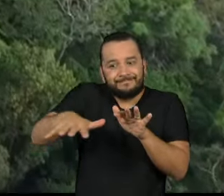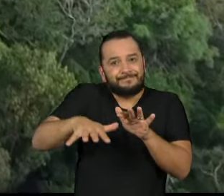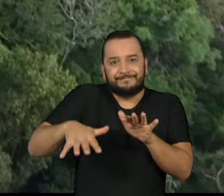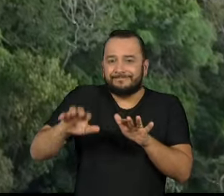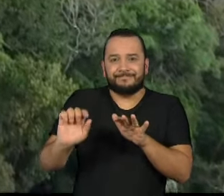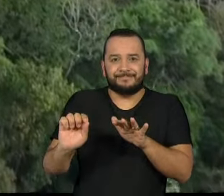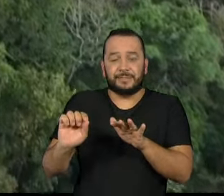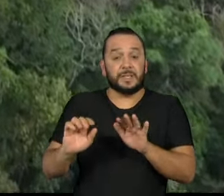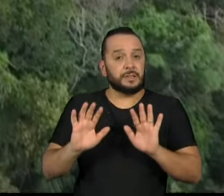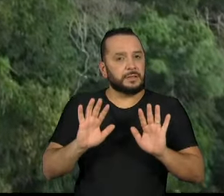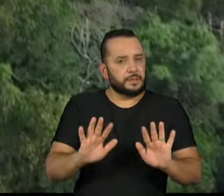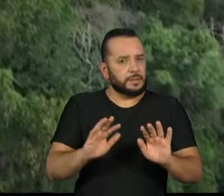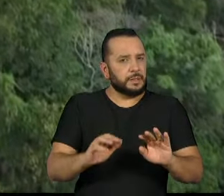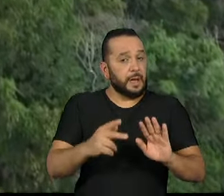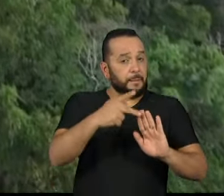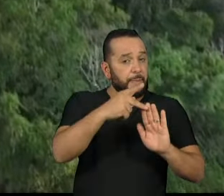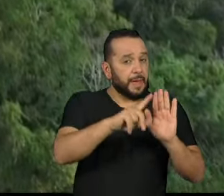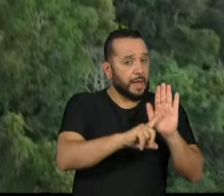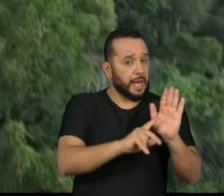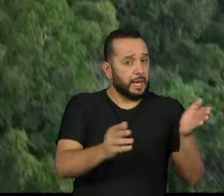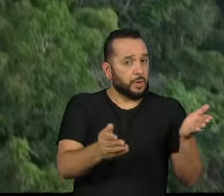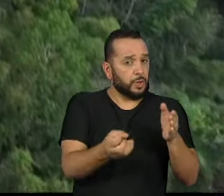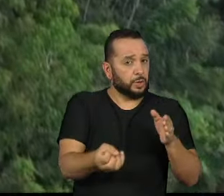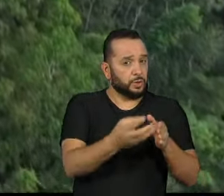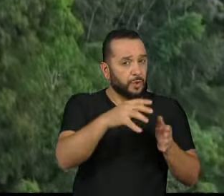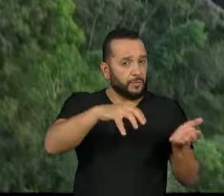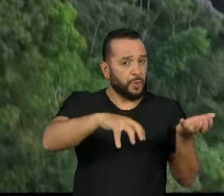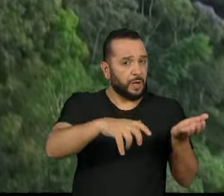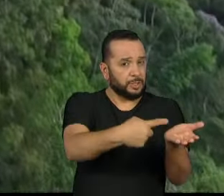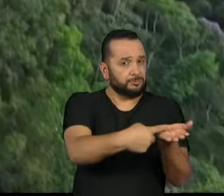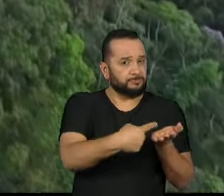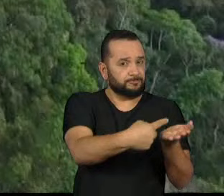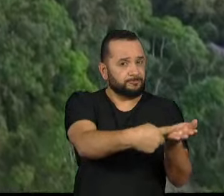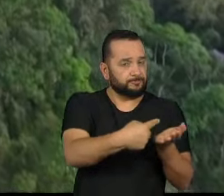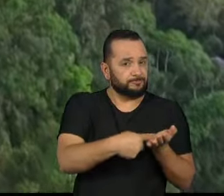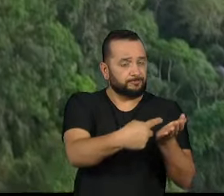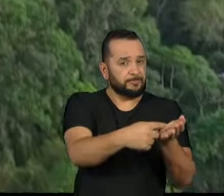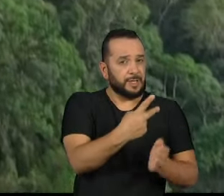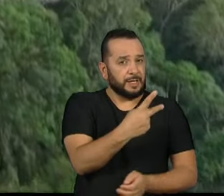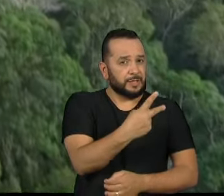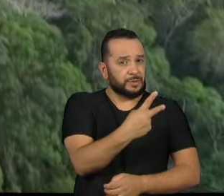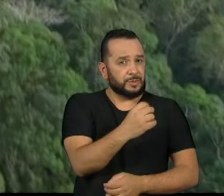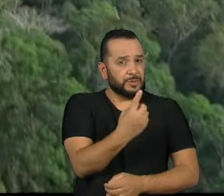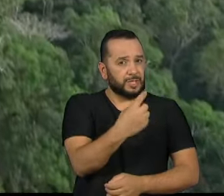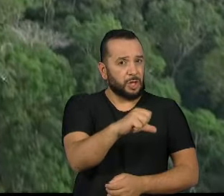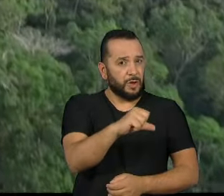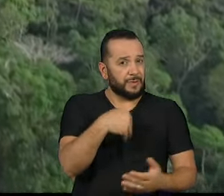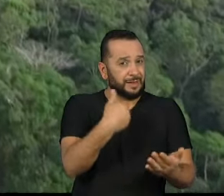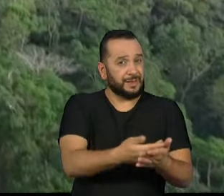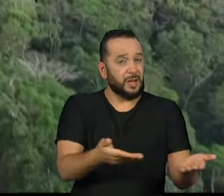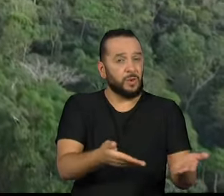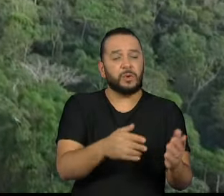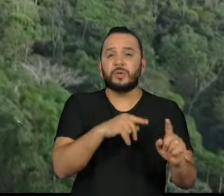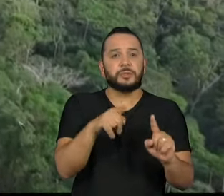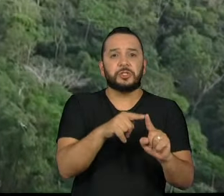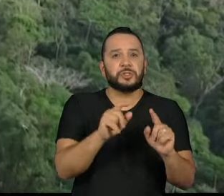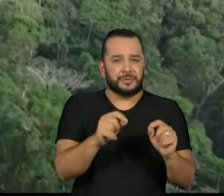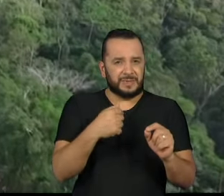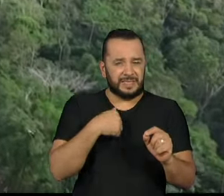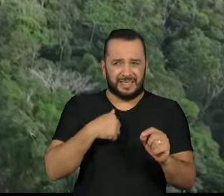está ameaçada por um projeto de lei que tramita no Congresso Nacional desde 2019, visando